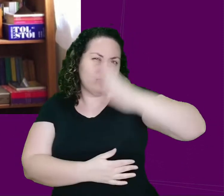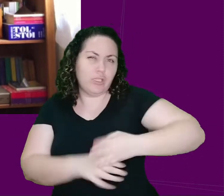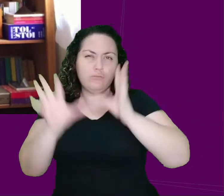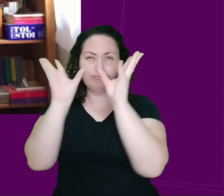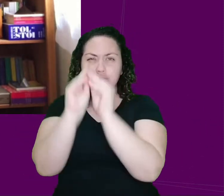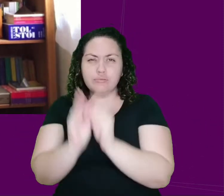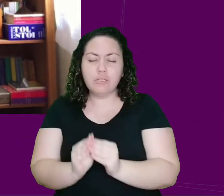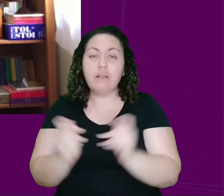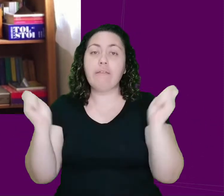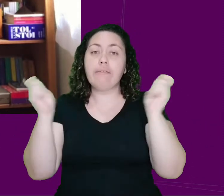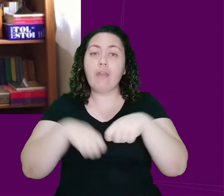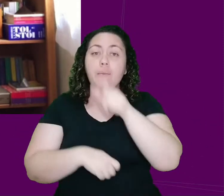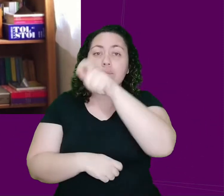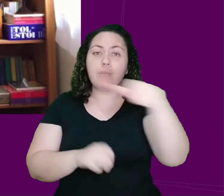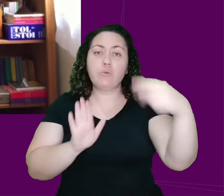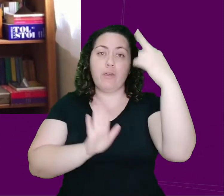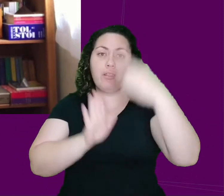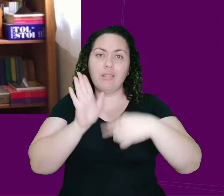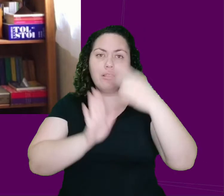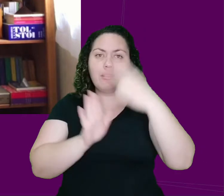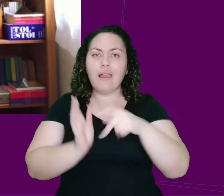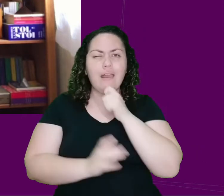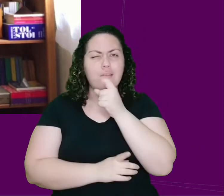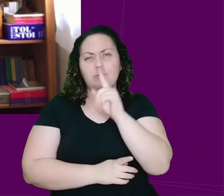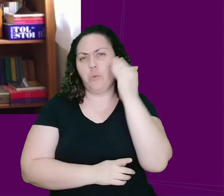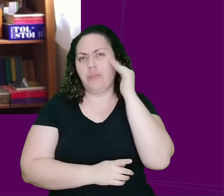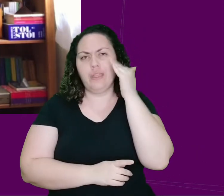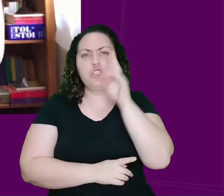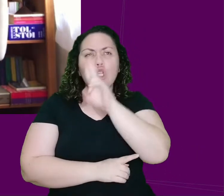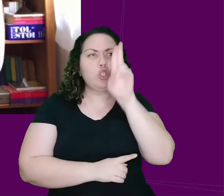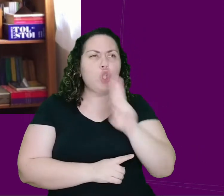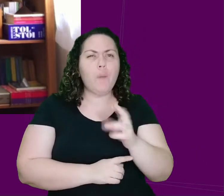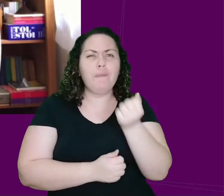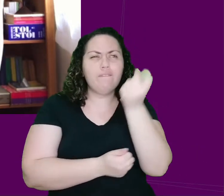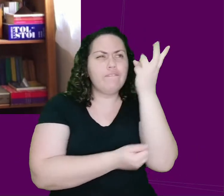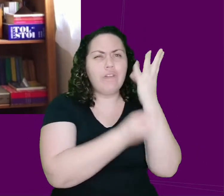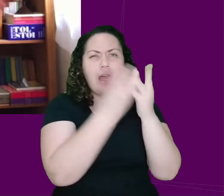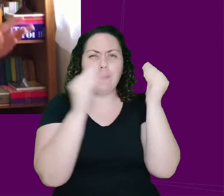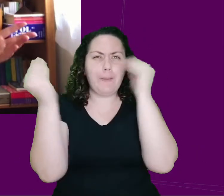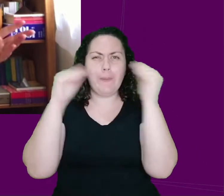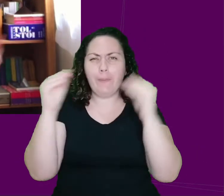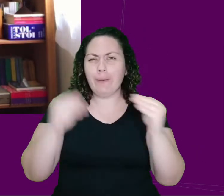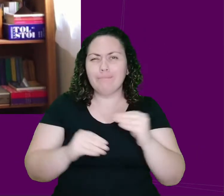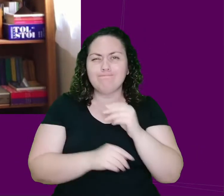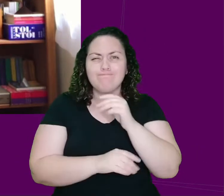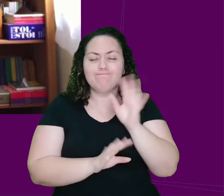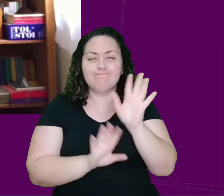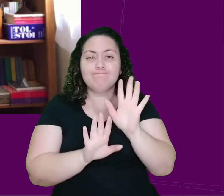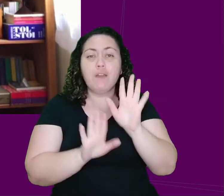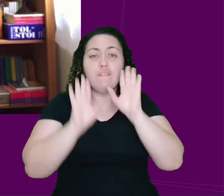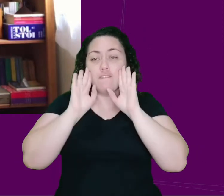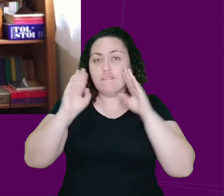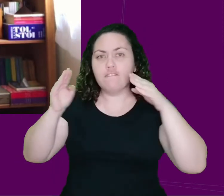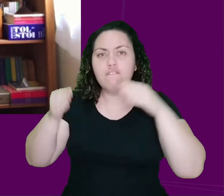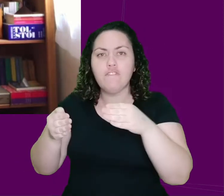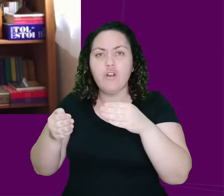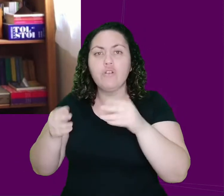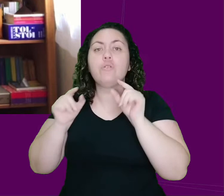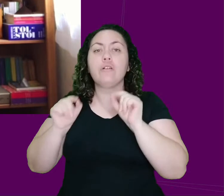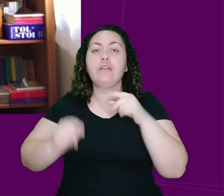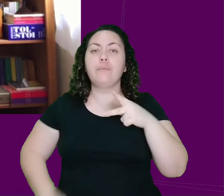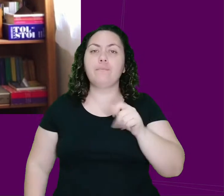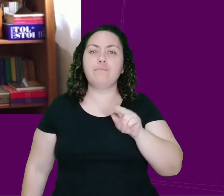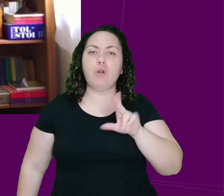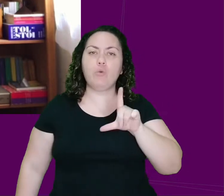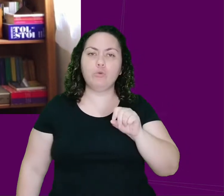relatados faz com que o leitor, ainda não familiarizado com os muitos nomes jogados por todo lado, concentre a sua atenção